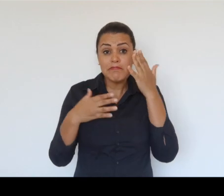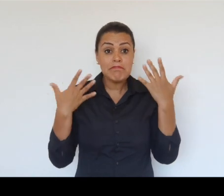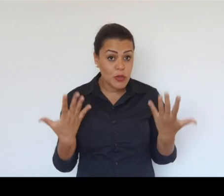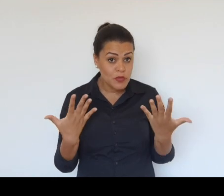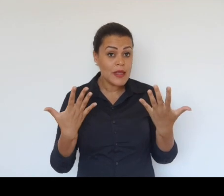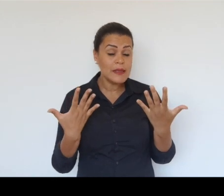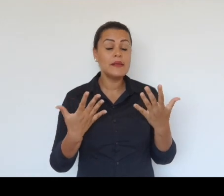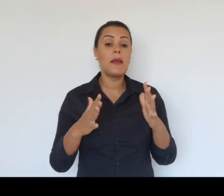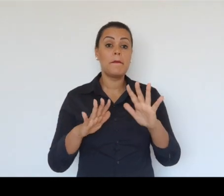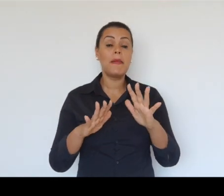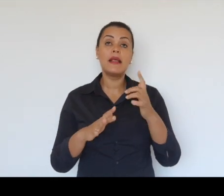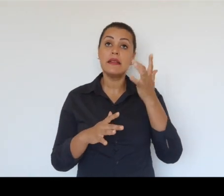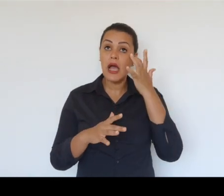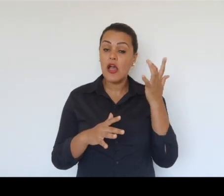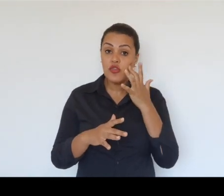segunda população